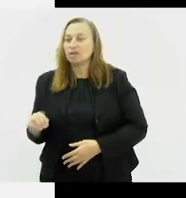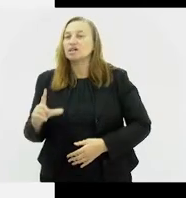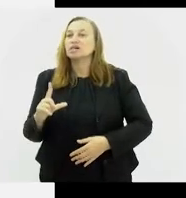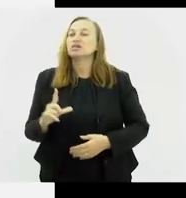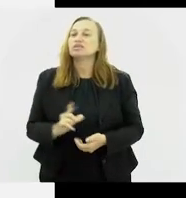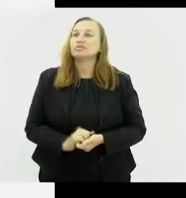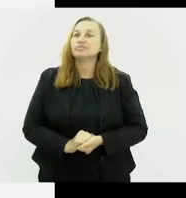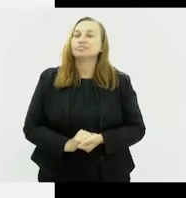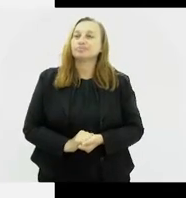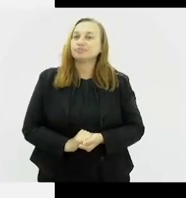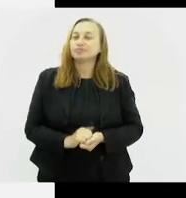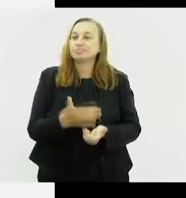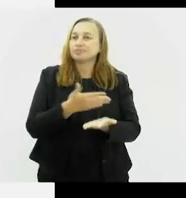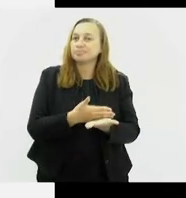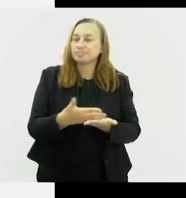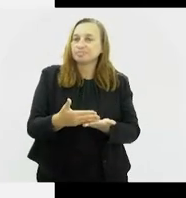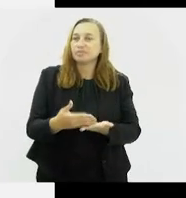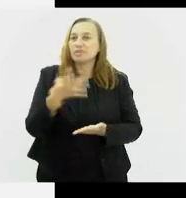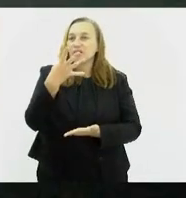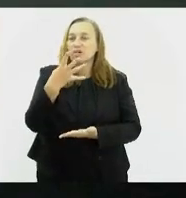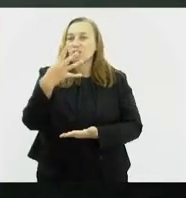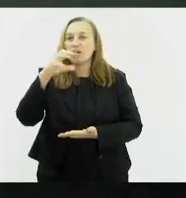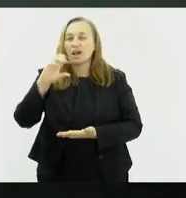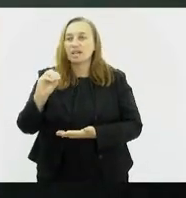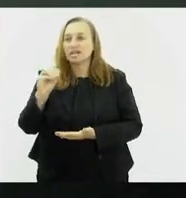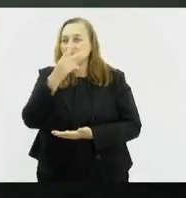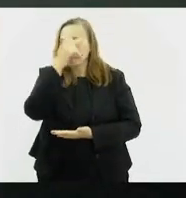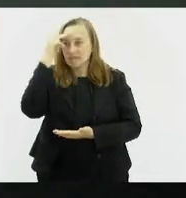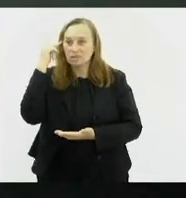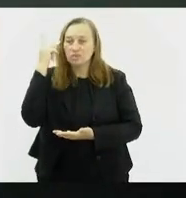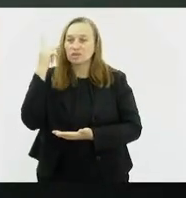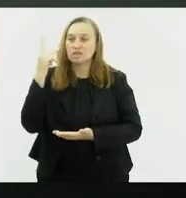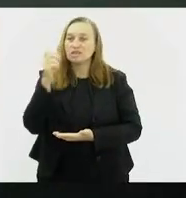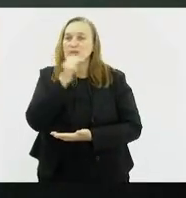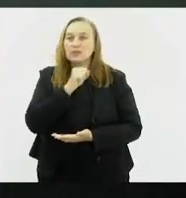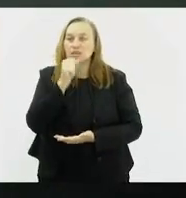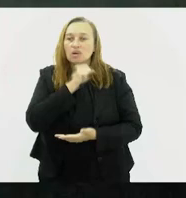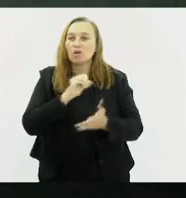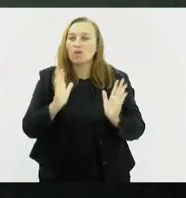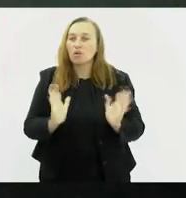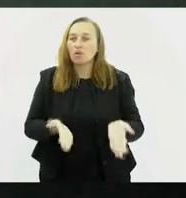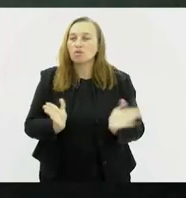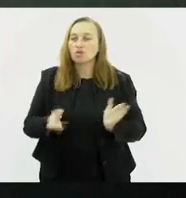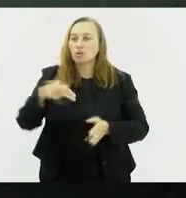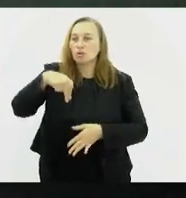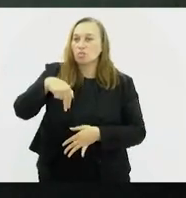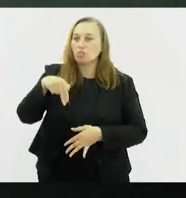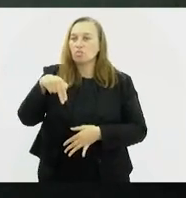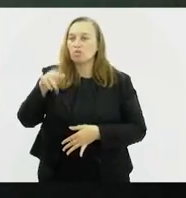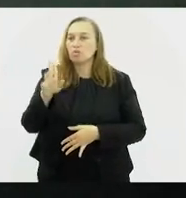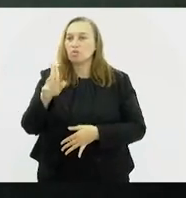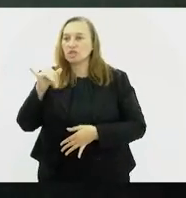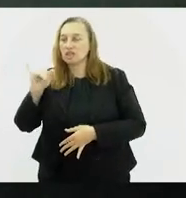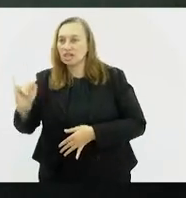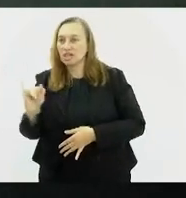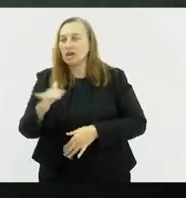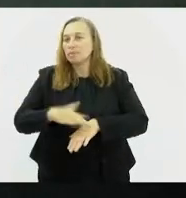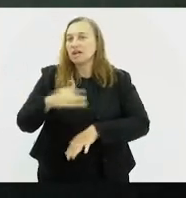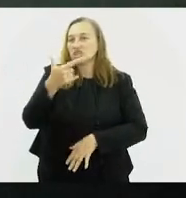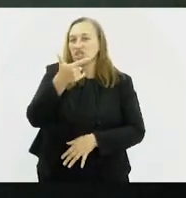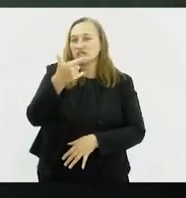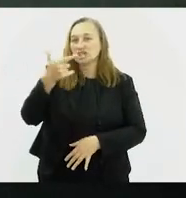que foi iniciado 40 pessoas idosas. Hoje, como o Munir falou, são mais de 15